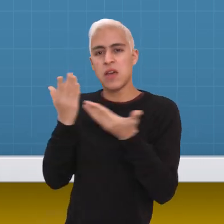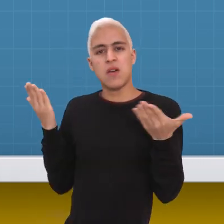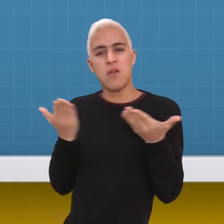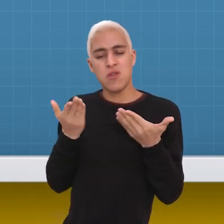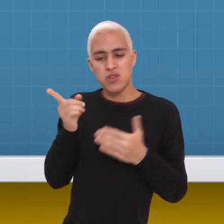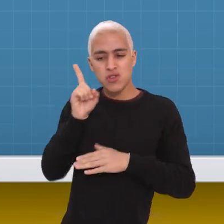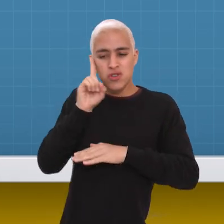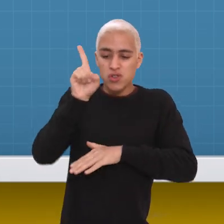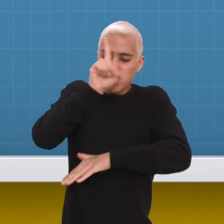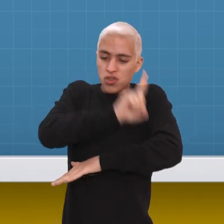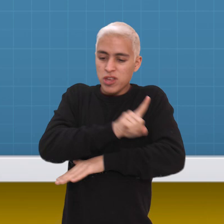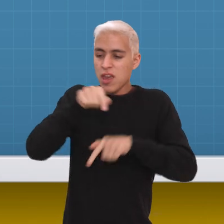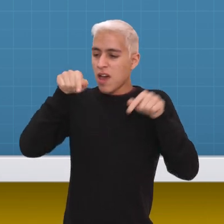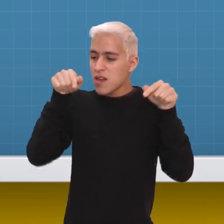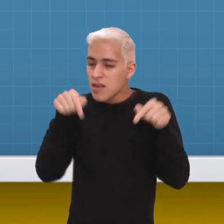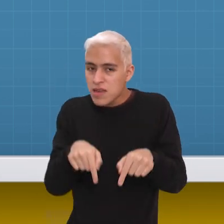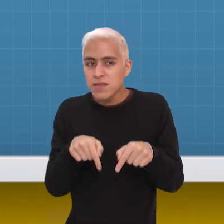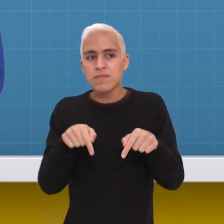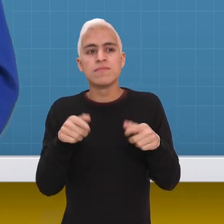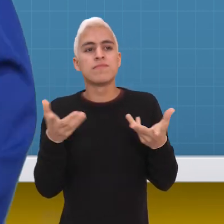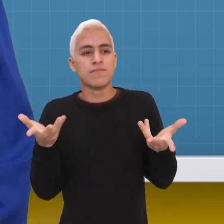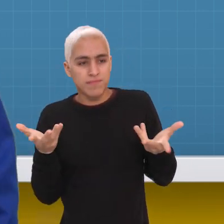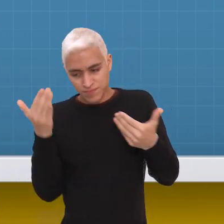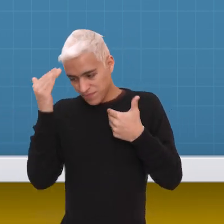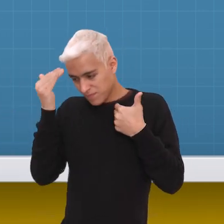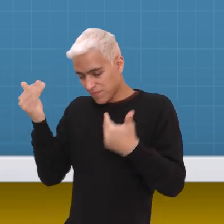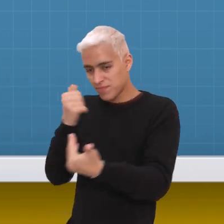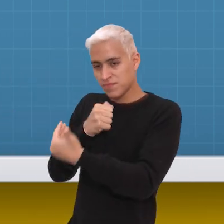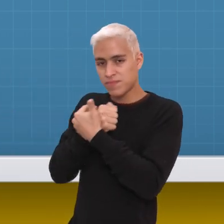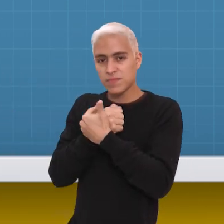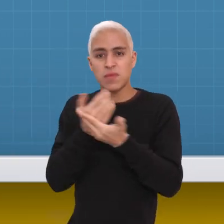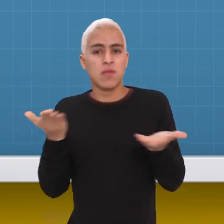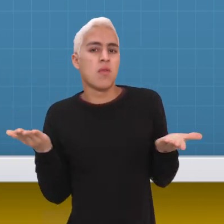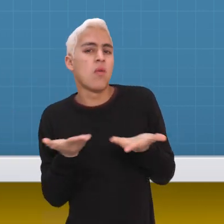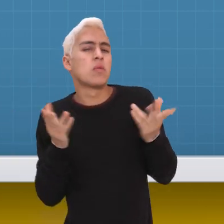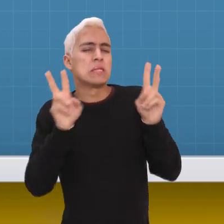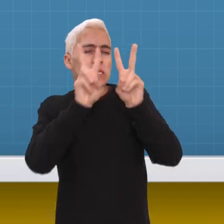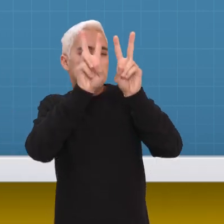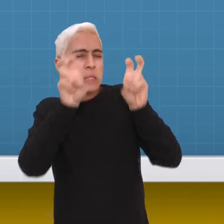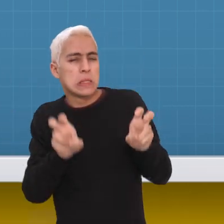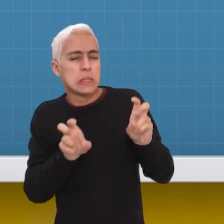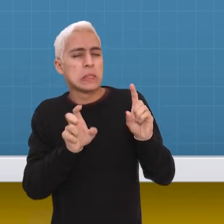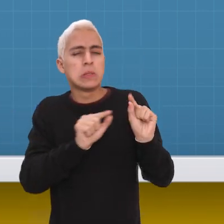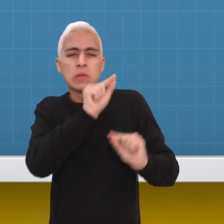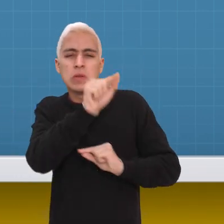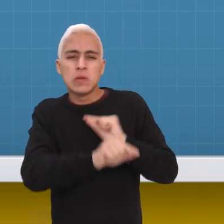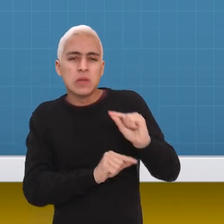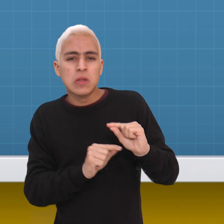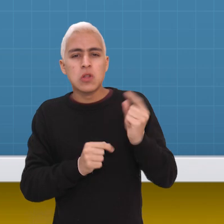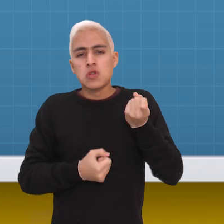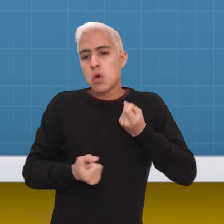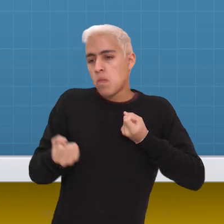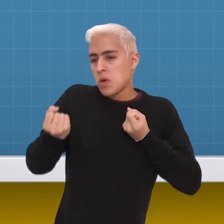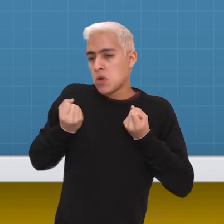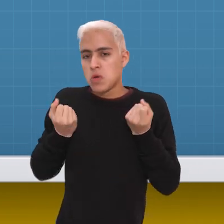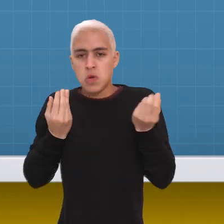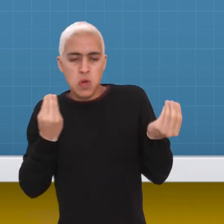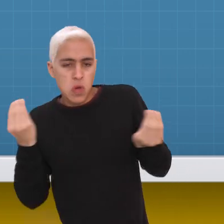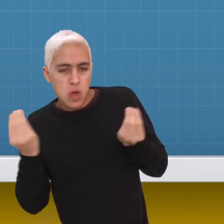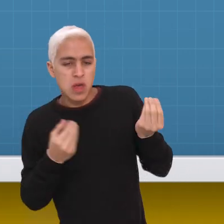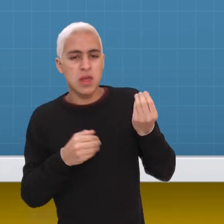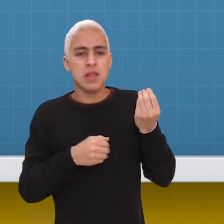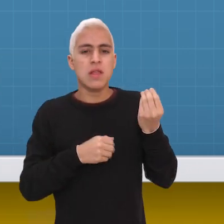colaborar aqui hoje com o nosso dia. A turma adorou você. Hoje trabalhamos algumas